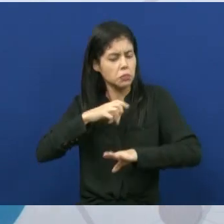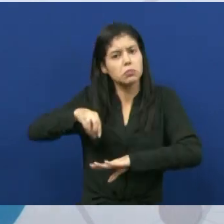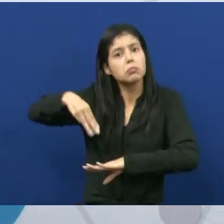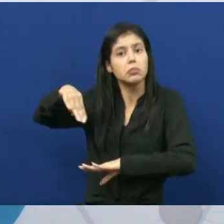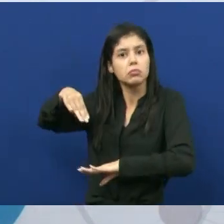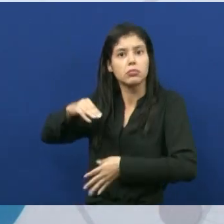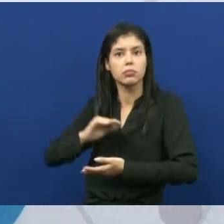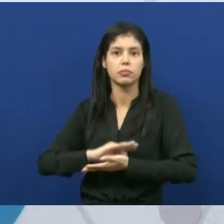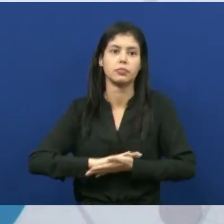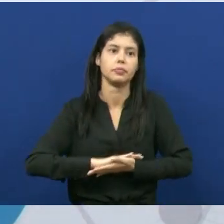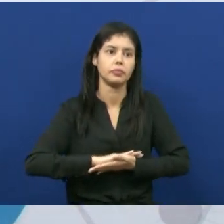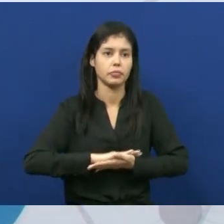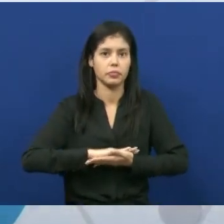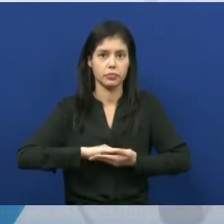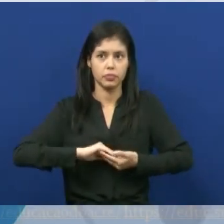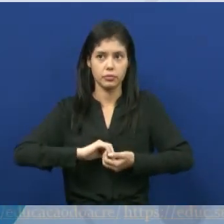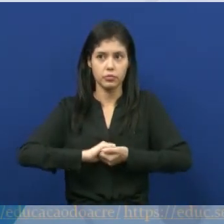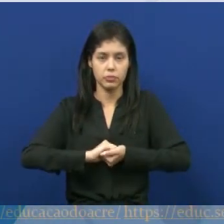matemática